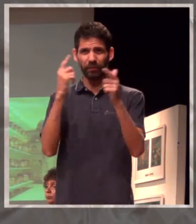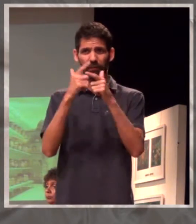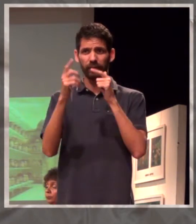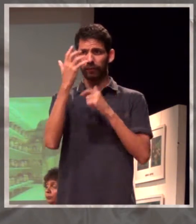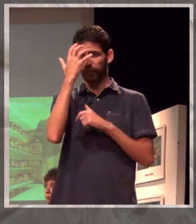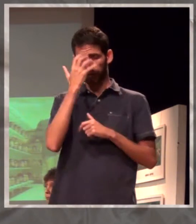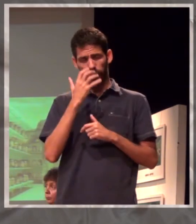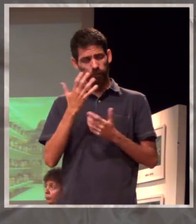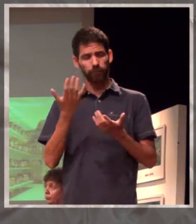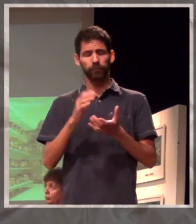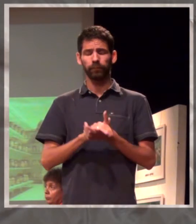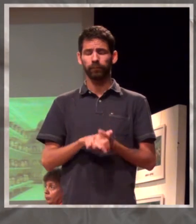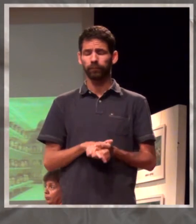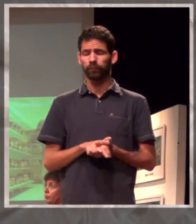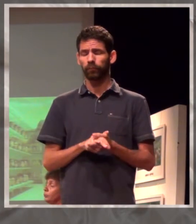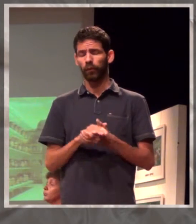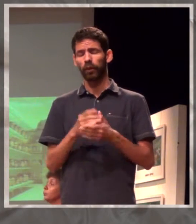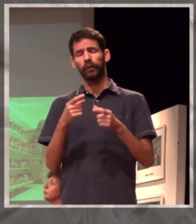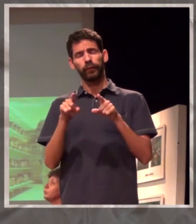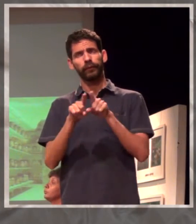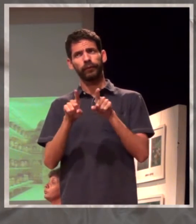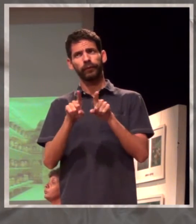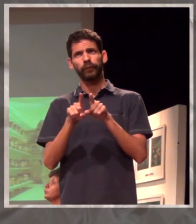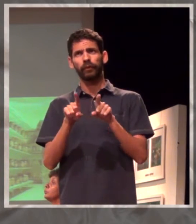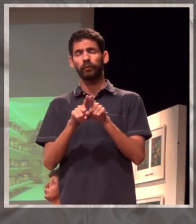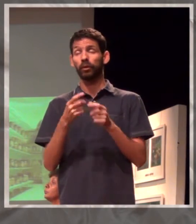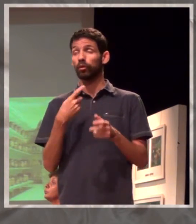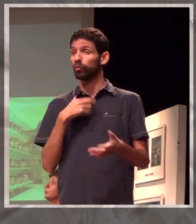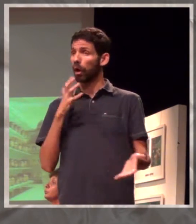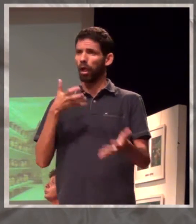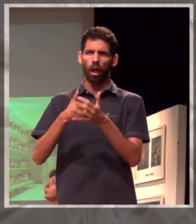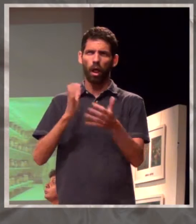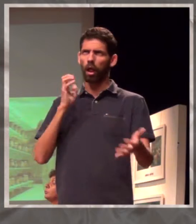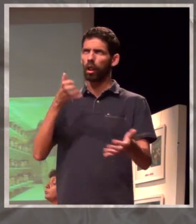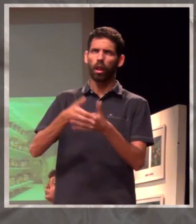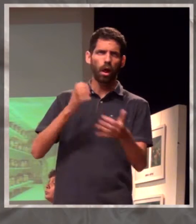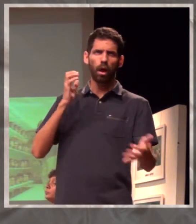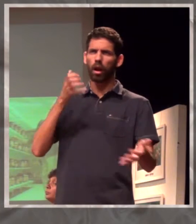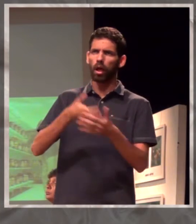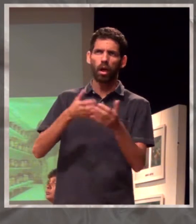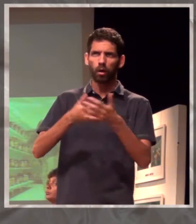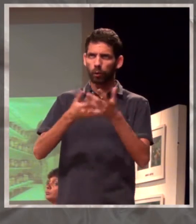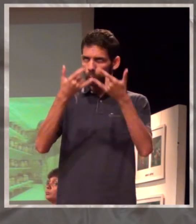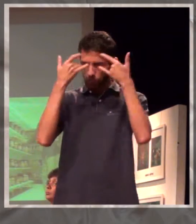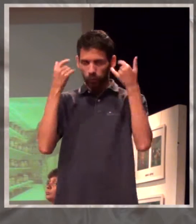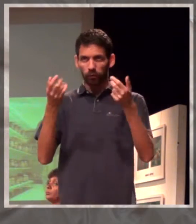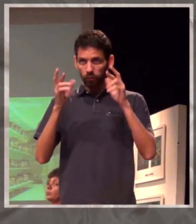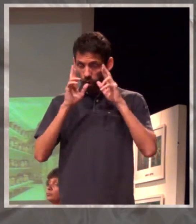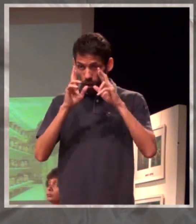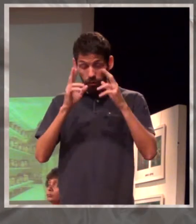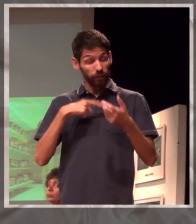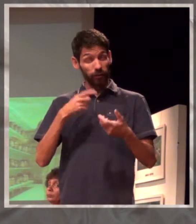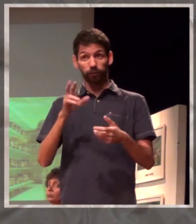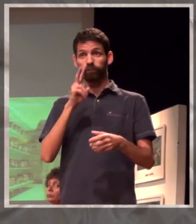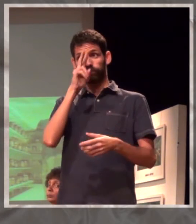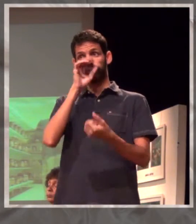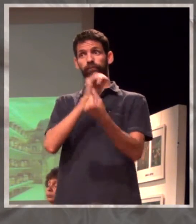seríssima e um nível de consumo que o planeta diz que não suporta